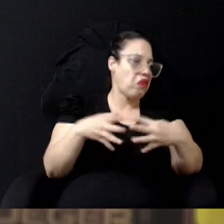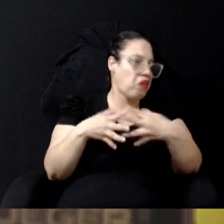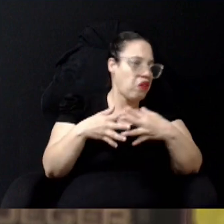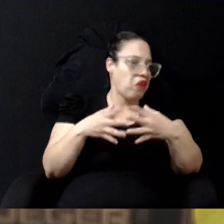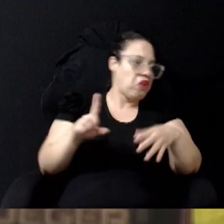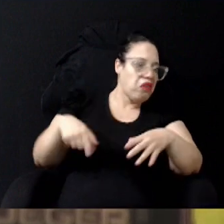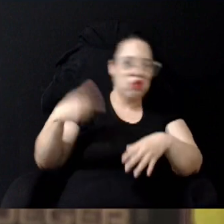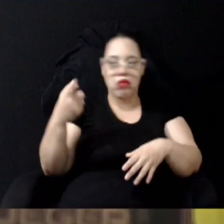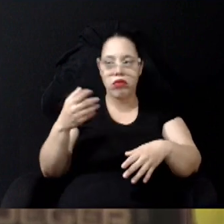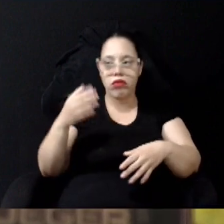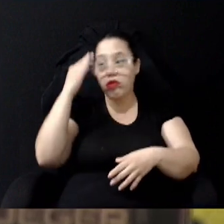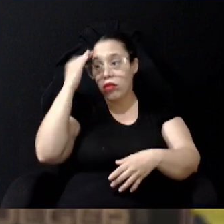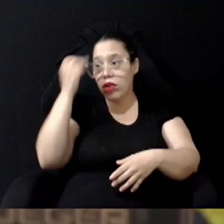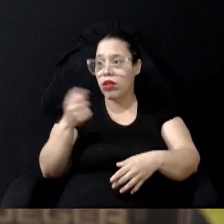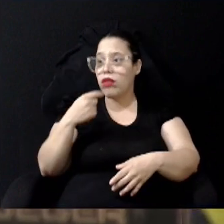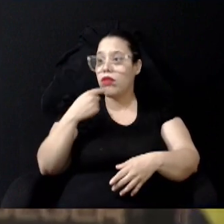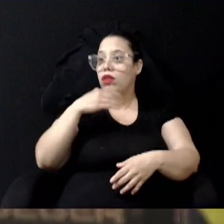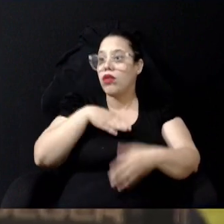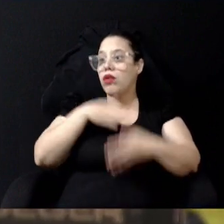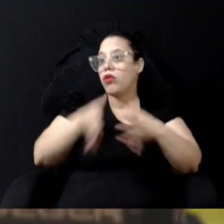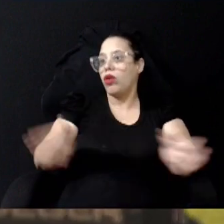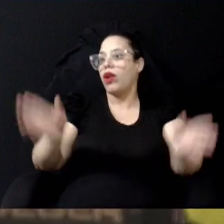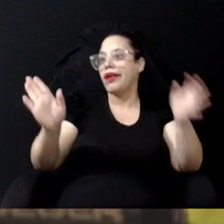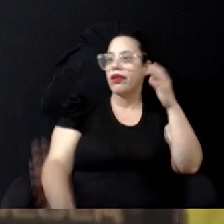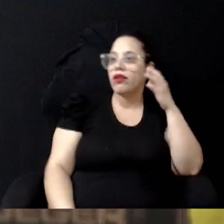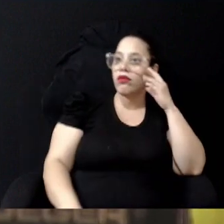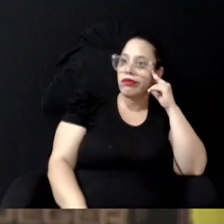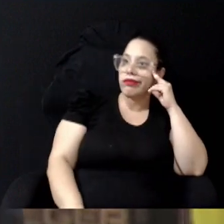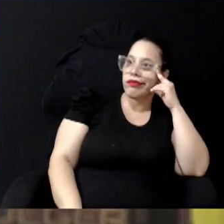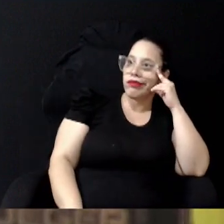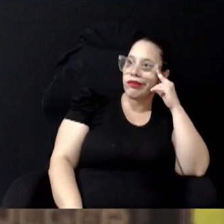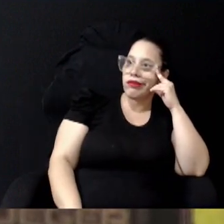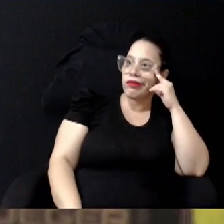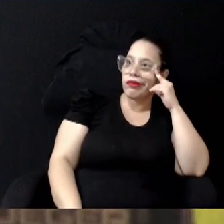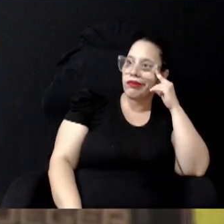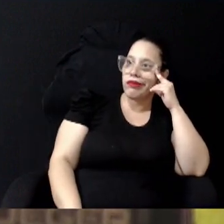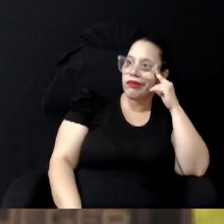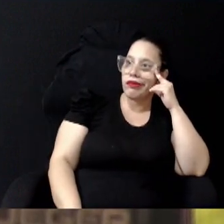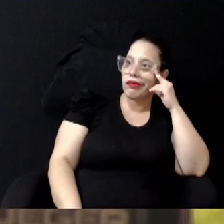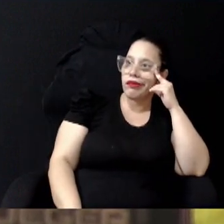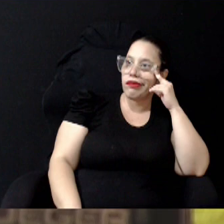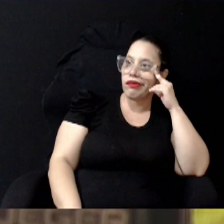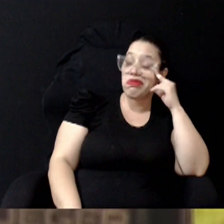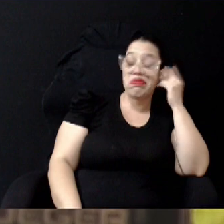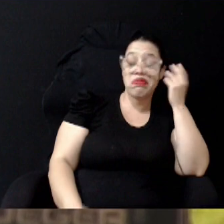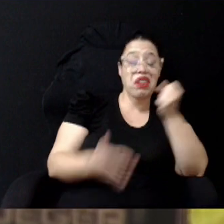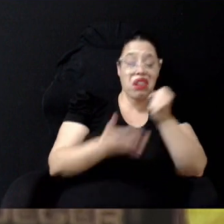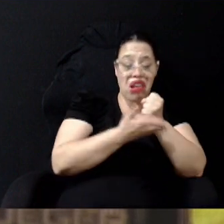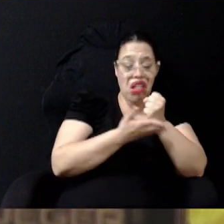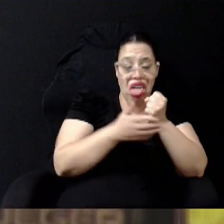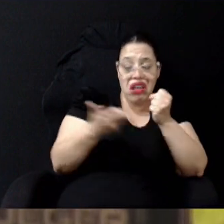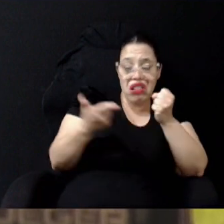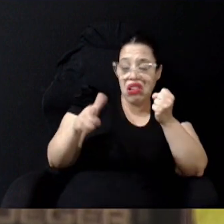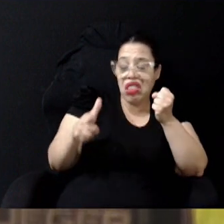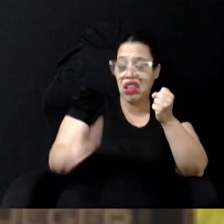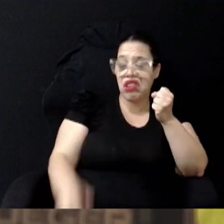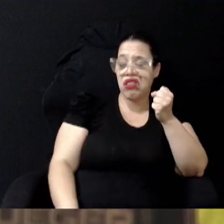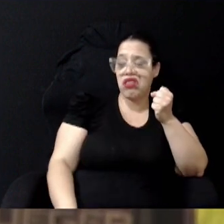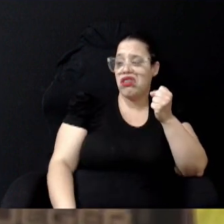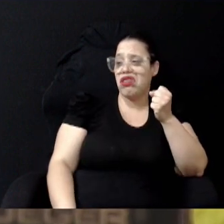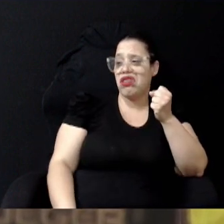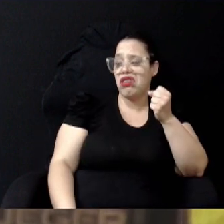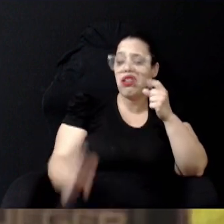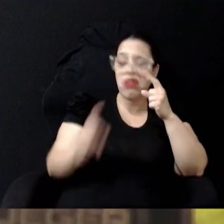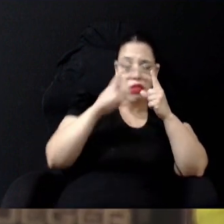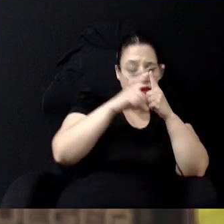a história da cidade onde ele nasceu. Você fica sem base, fica muito difícil você não